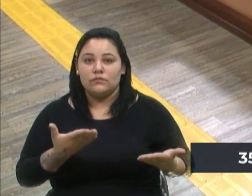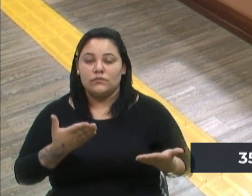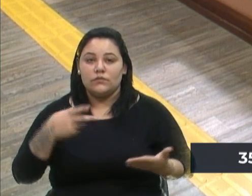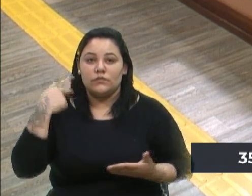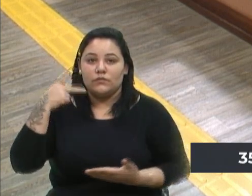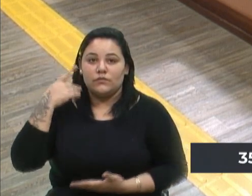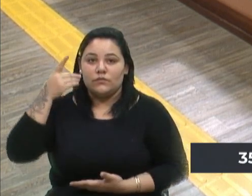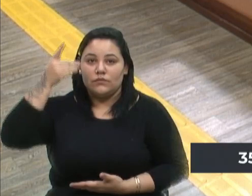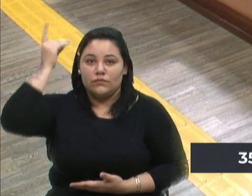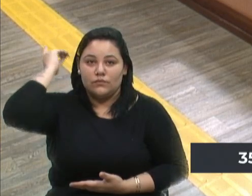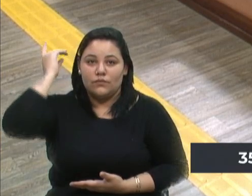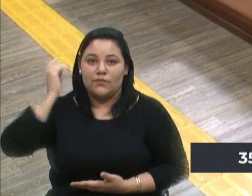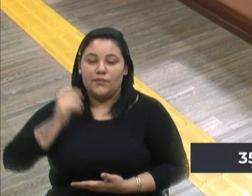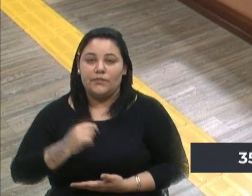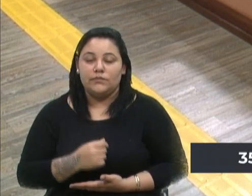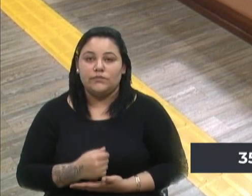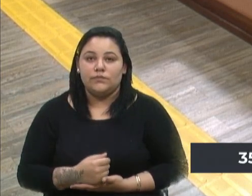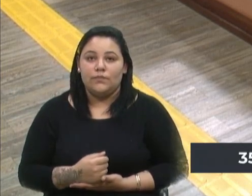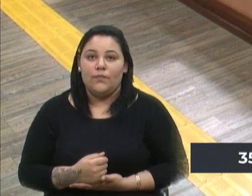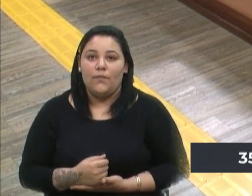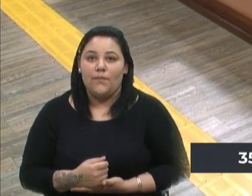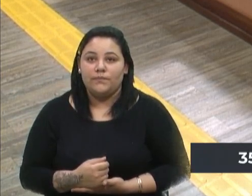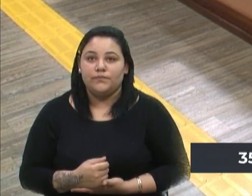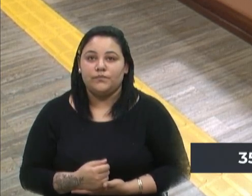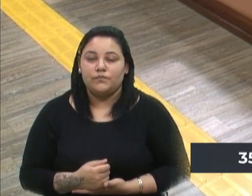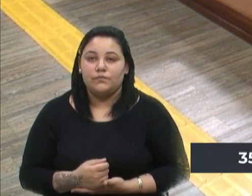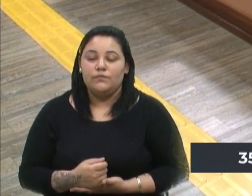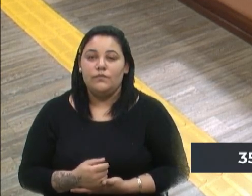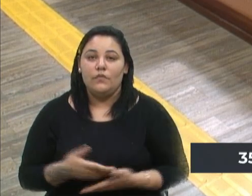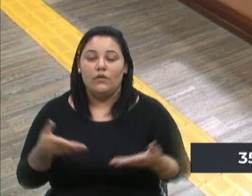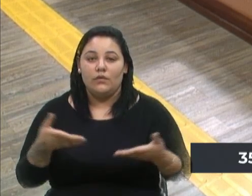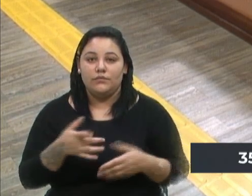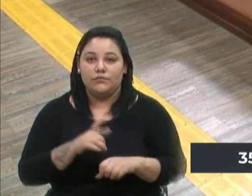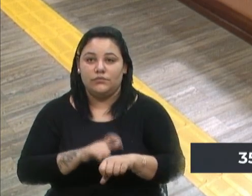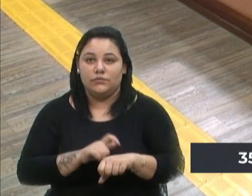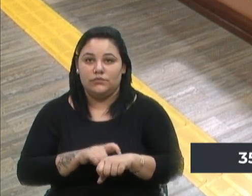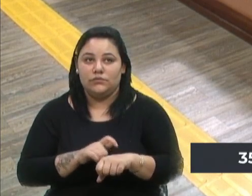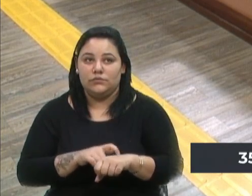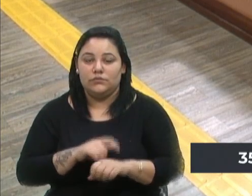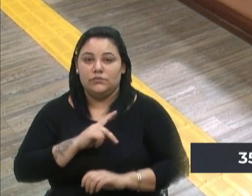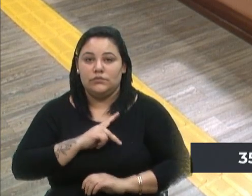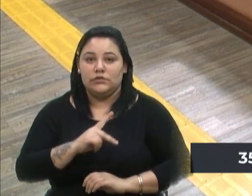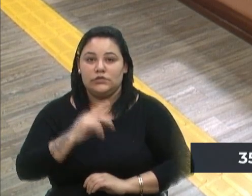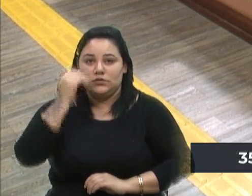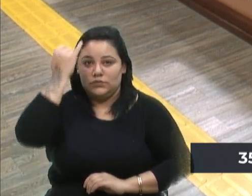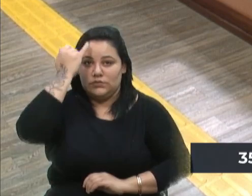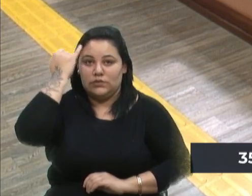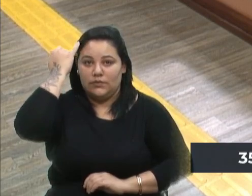Obrigado. Nesse momento, passo a condição dos trabalhos ao presidente Zé D'Ambrosio.